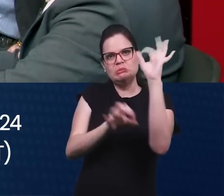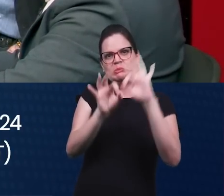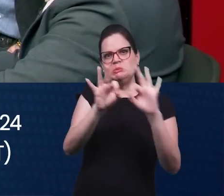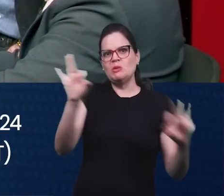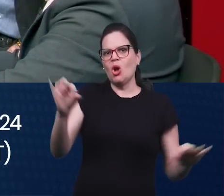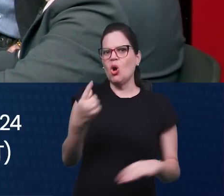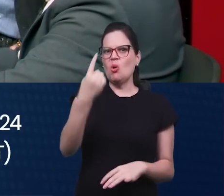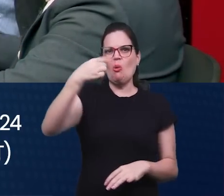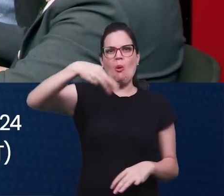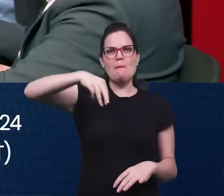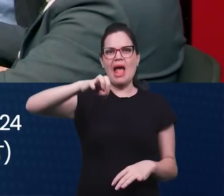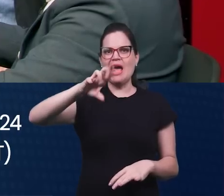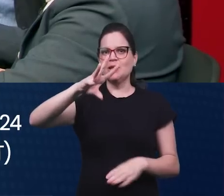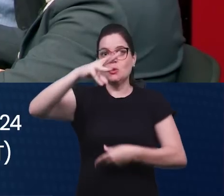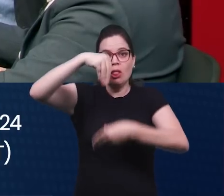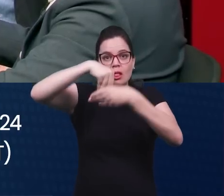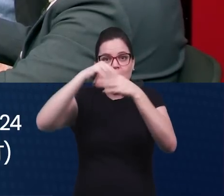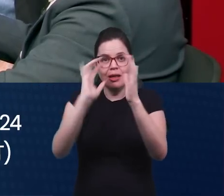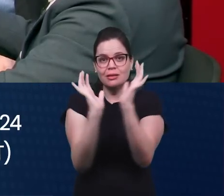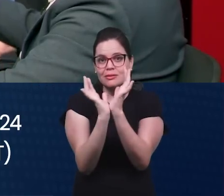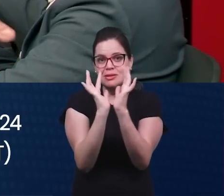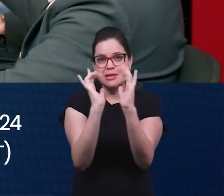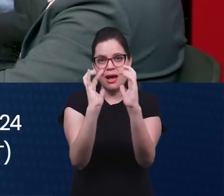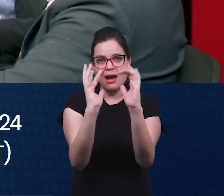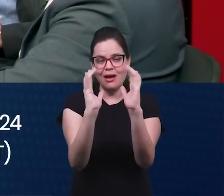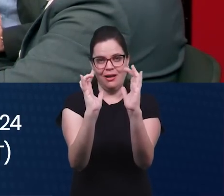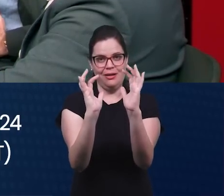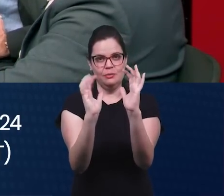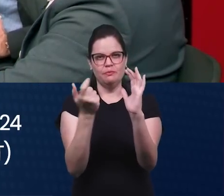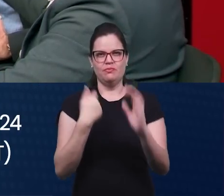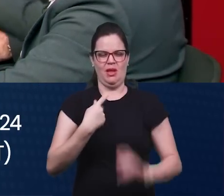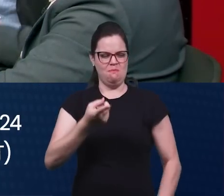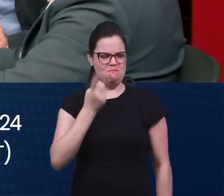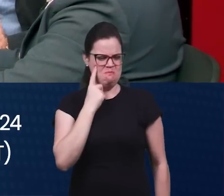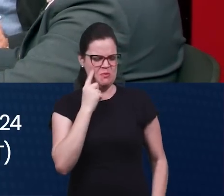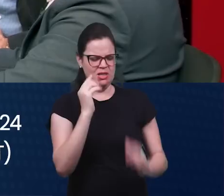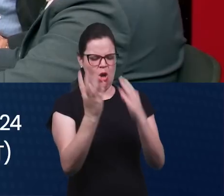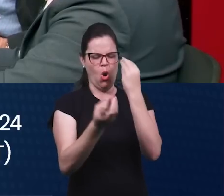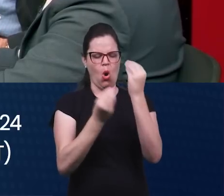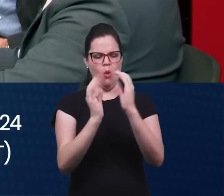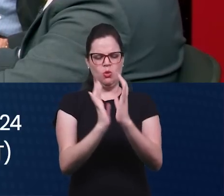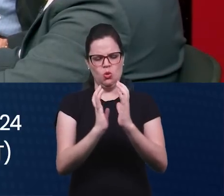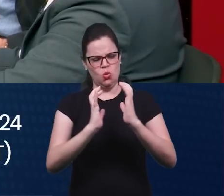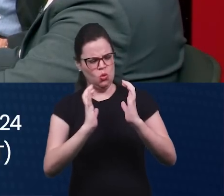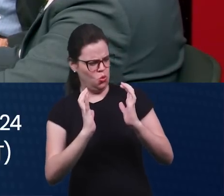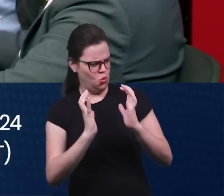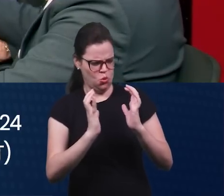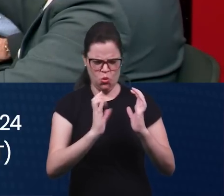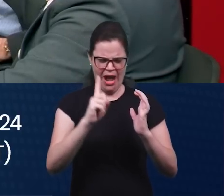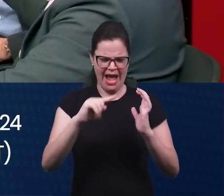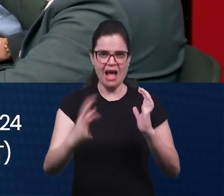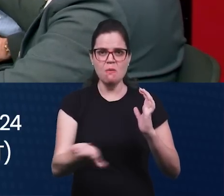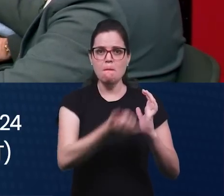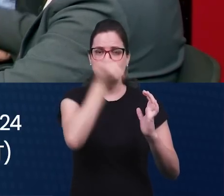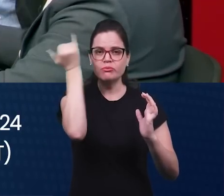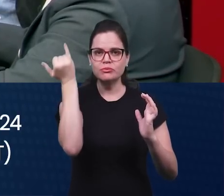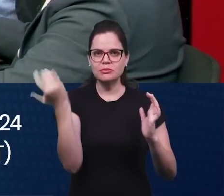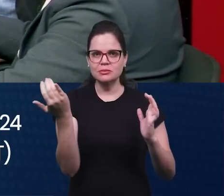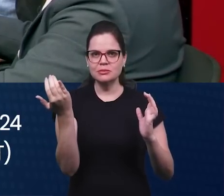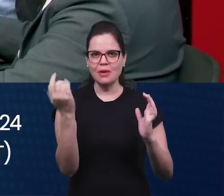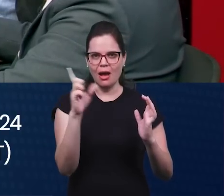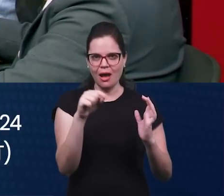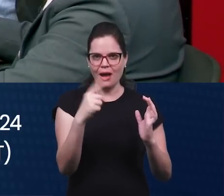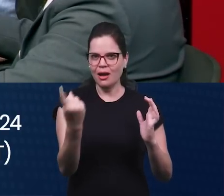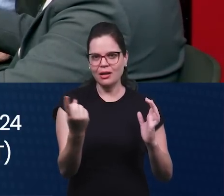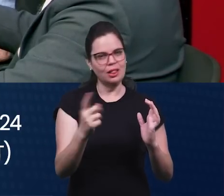cérebro. E se você for pensar isso aqui, não pode ser por um acaso, por uma explosão,